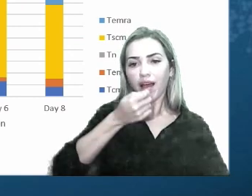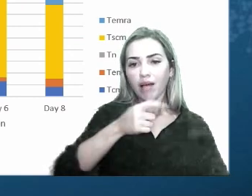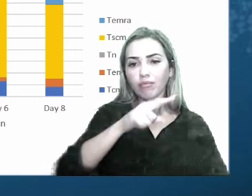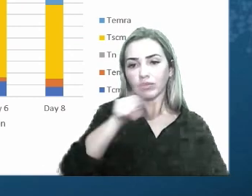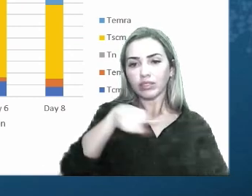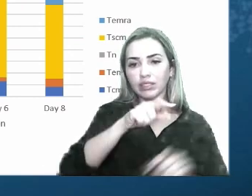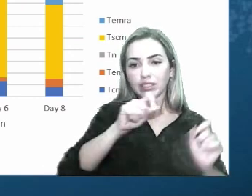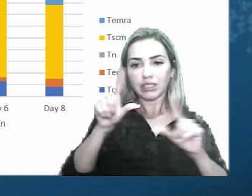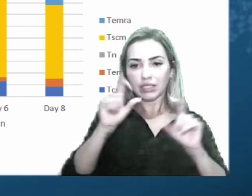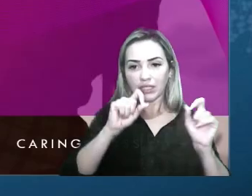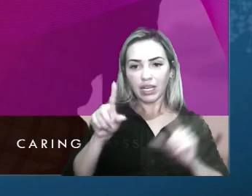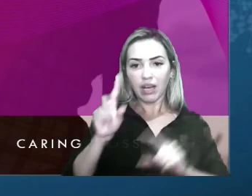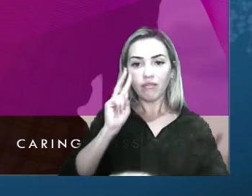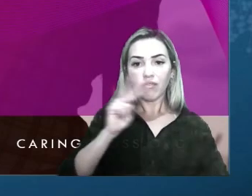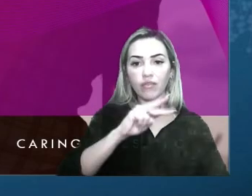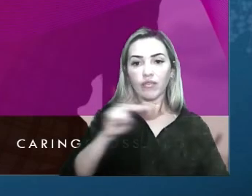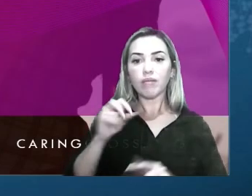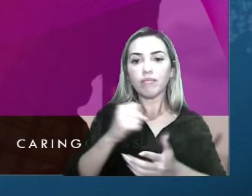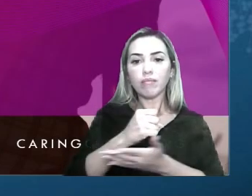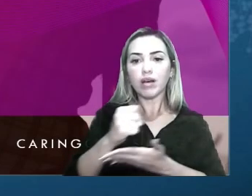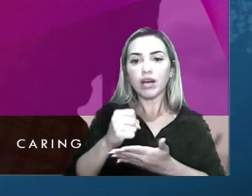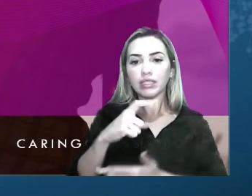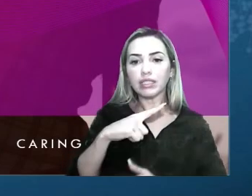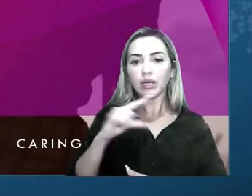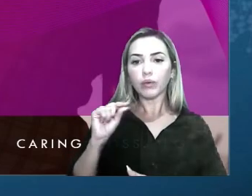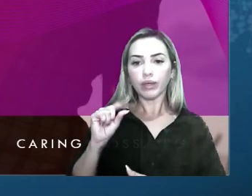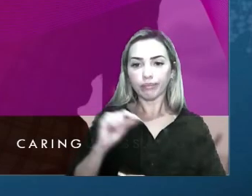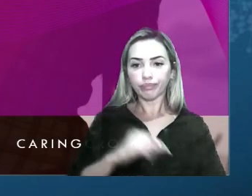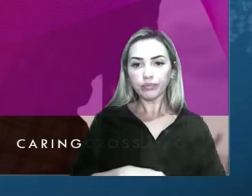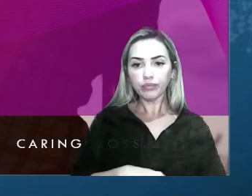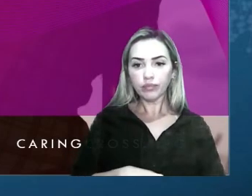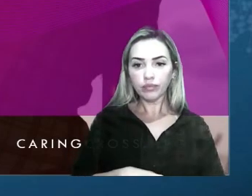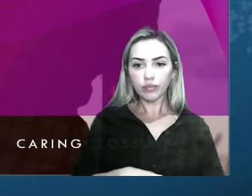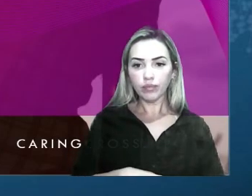slides. Basicamente, o que nós temos aqui é um alto